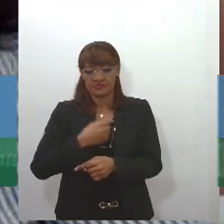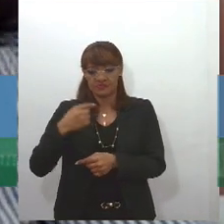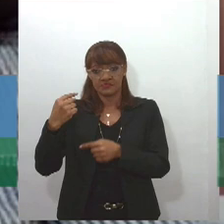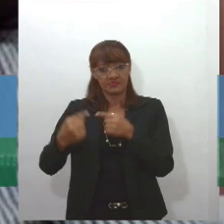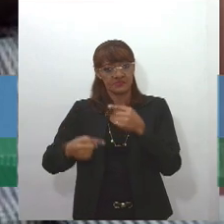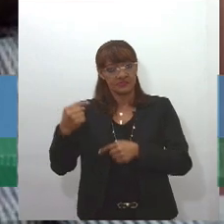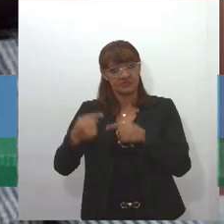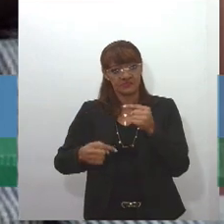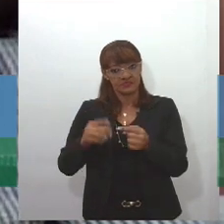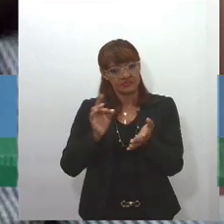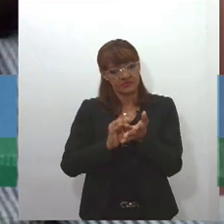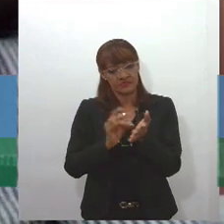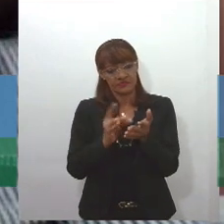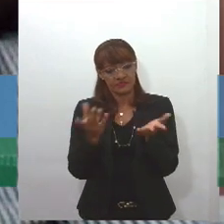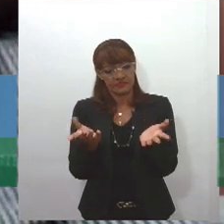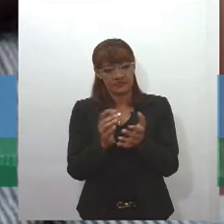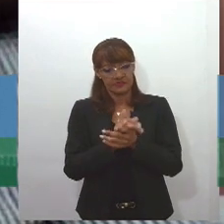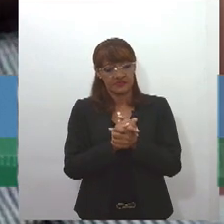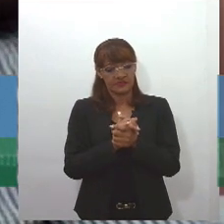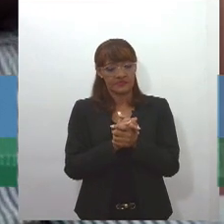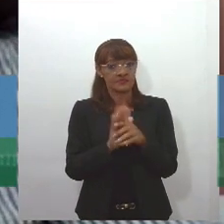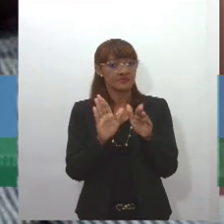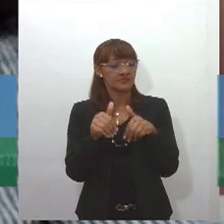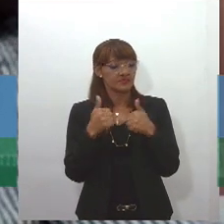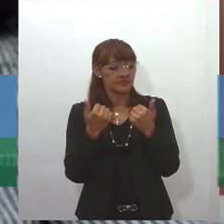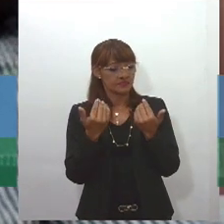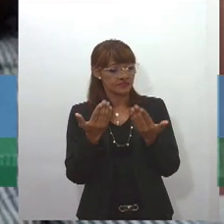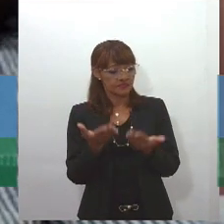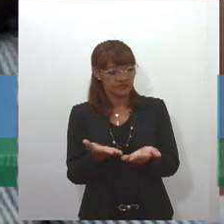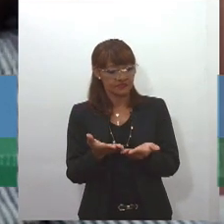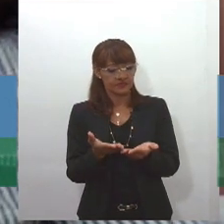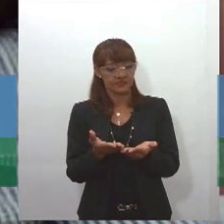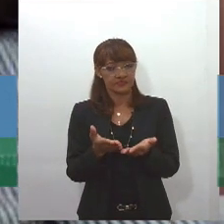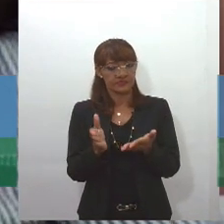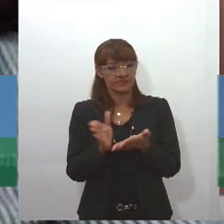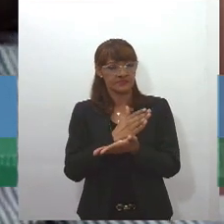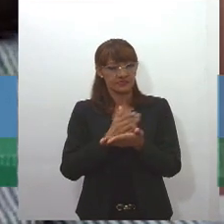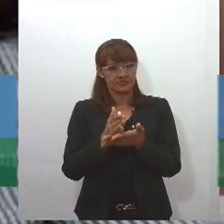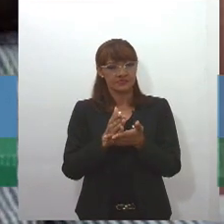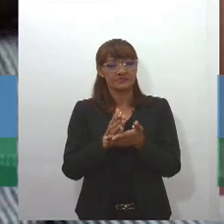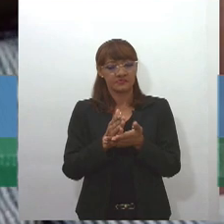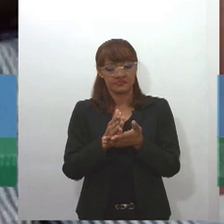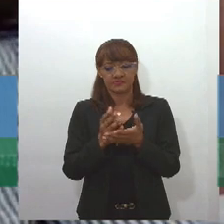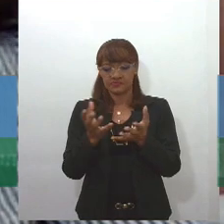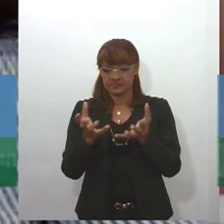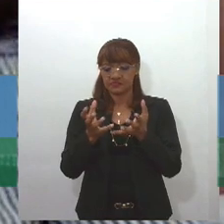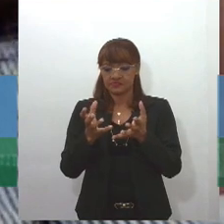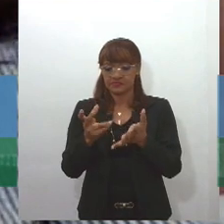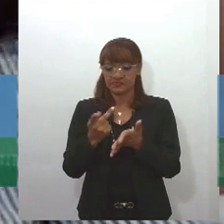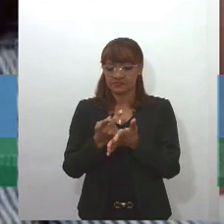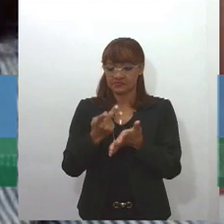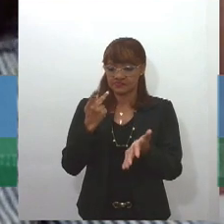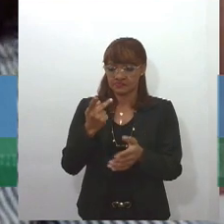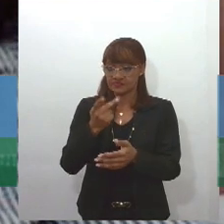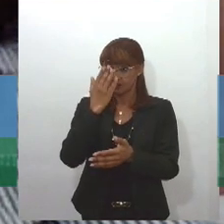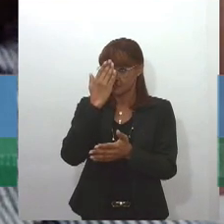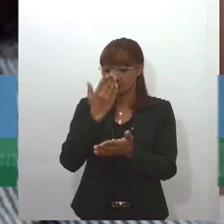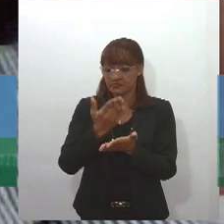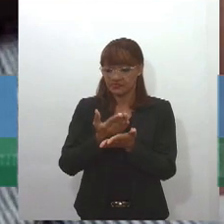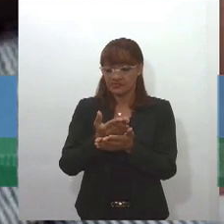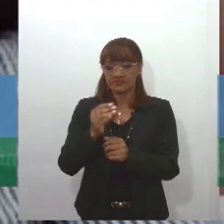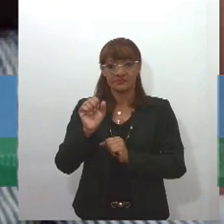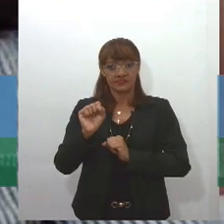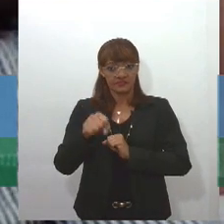regulamentação Então São pontos que a gente espera que aconteça a gente quer acreditar mesmo que vai trazer um